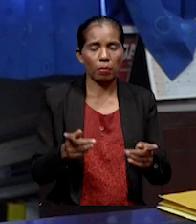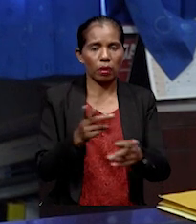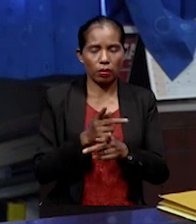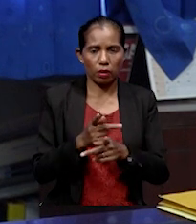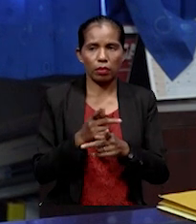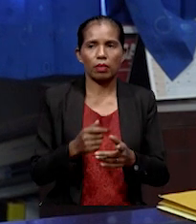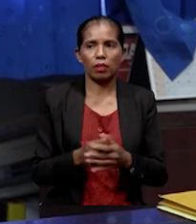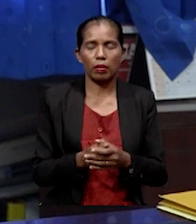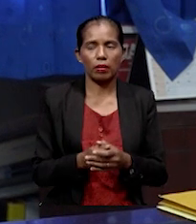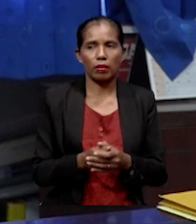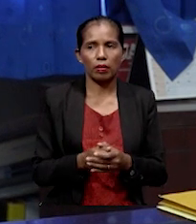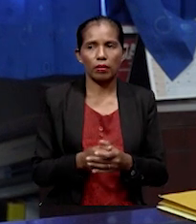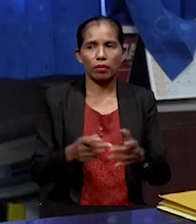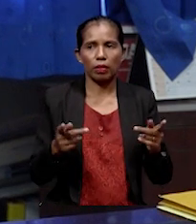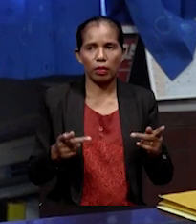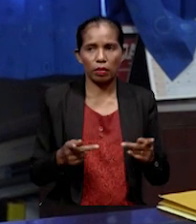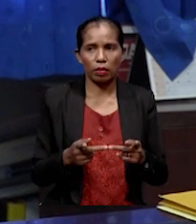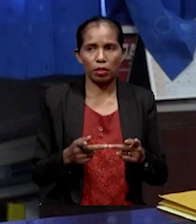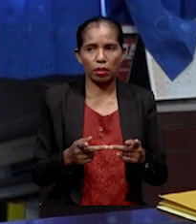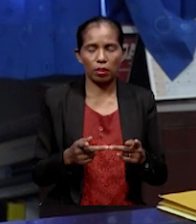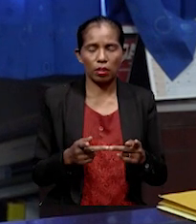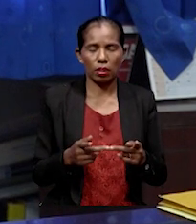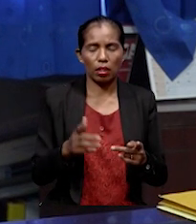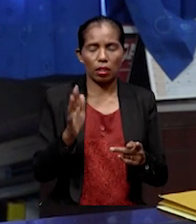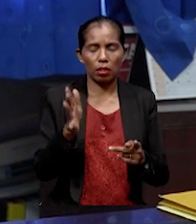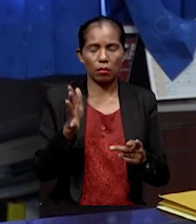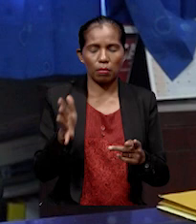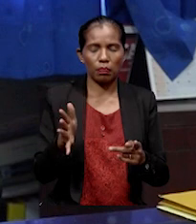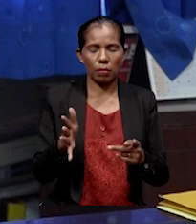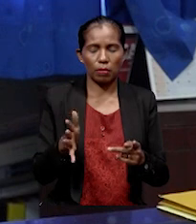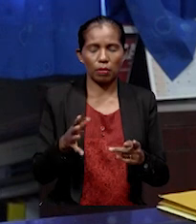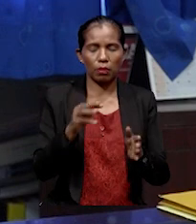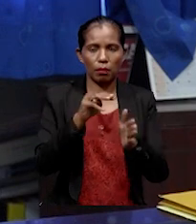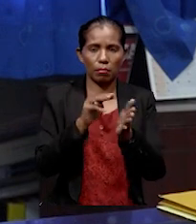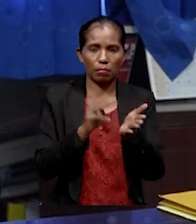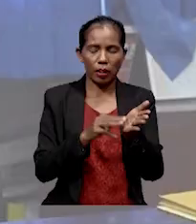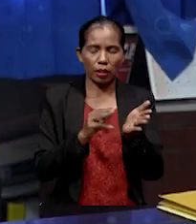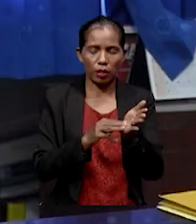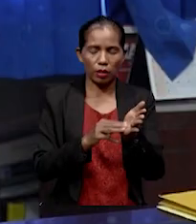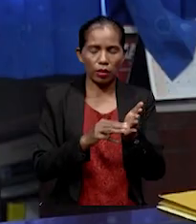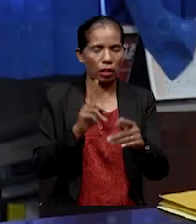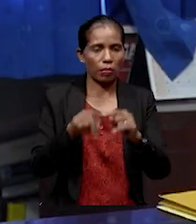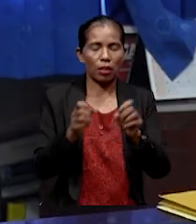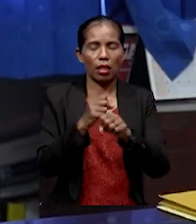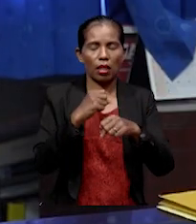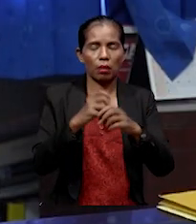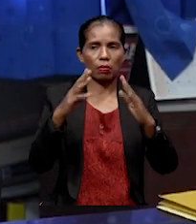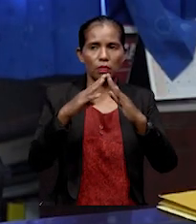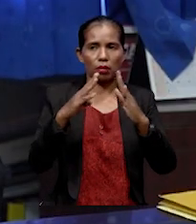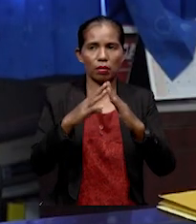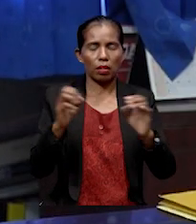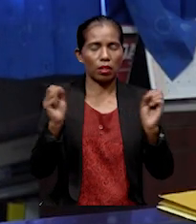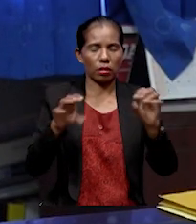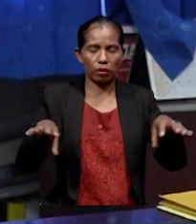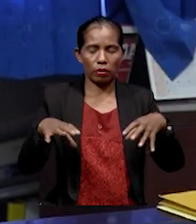no mos área ser neve ma 50 metros lavele halo construção. E a área neve vai considerar perigo. Sim, proteção civil, serviço mestre,